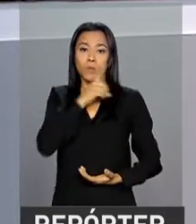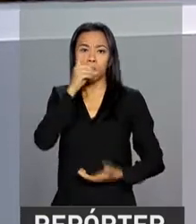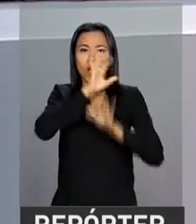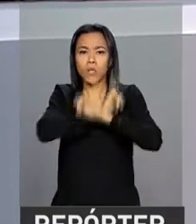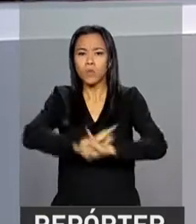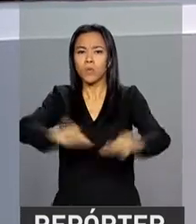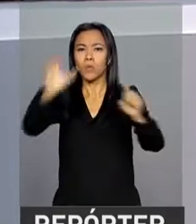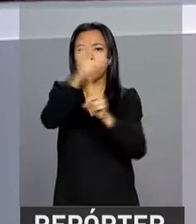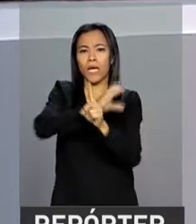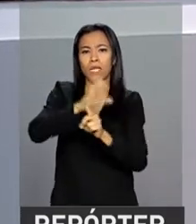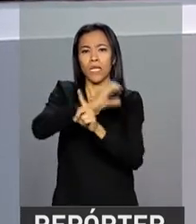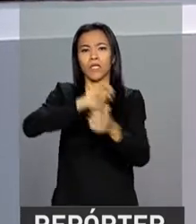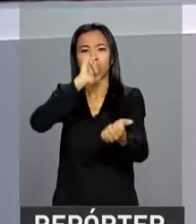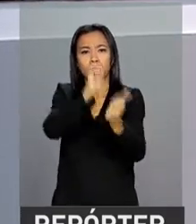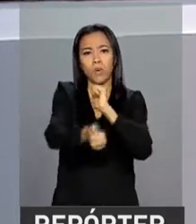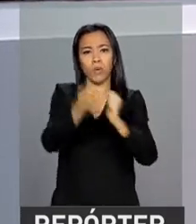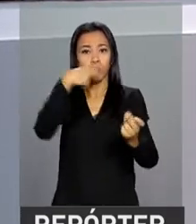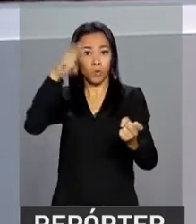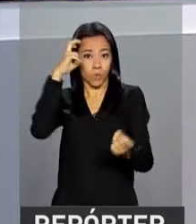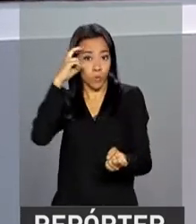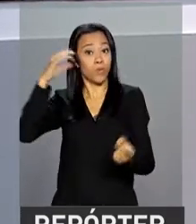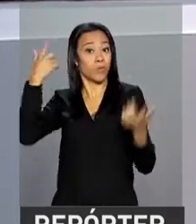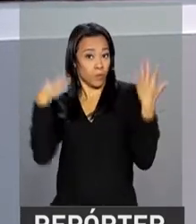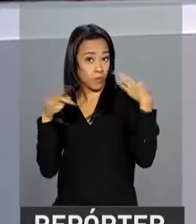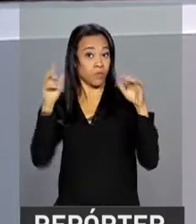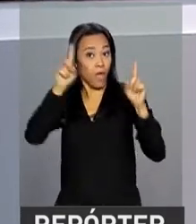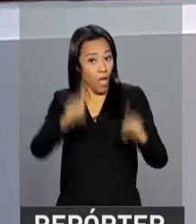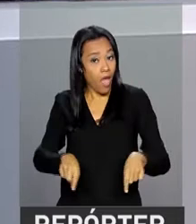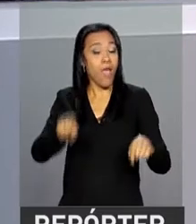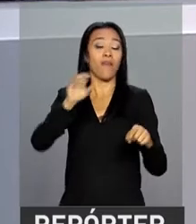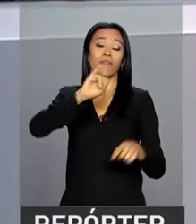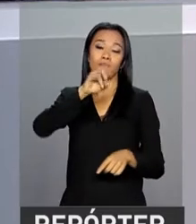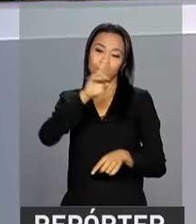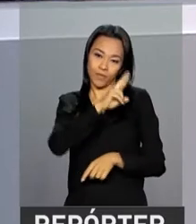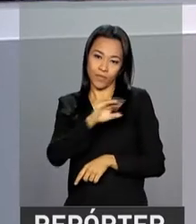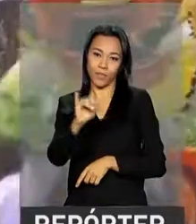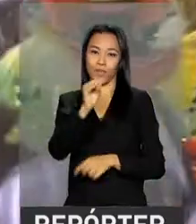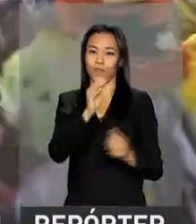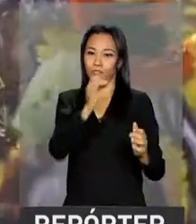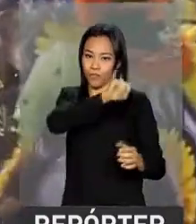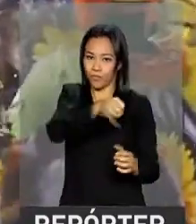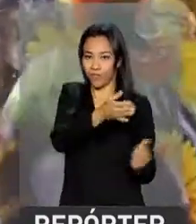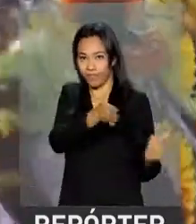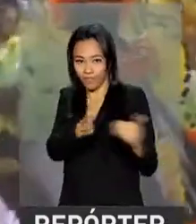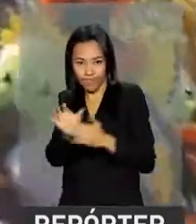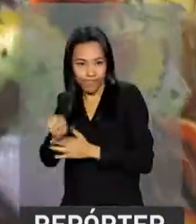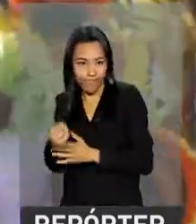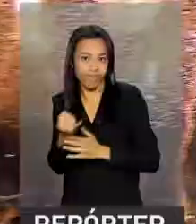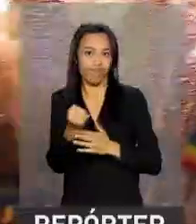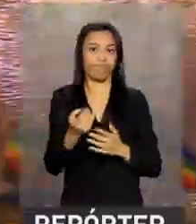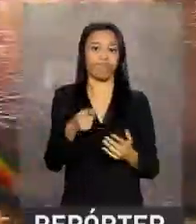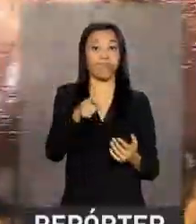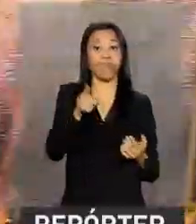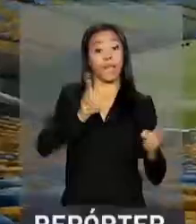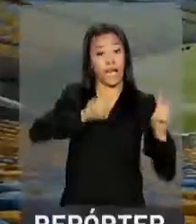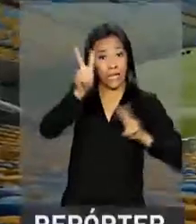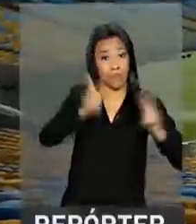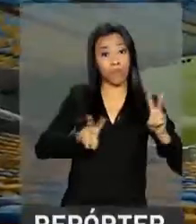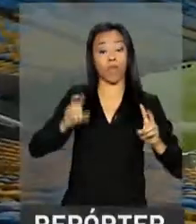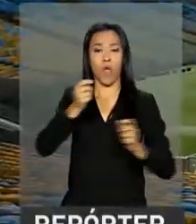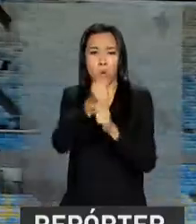de cultura esporte e turismo é o rio de janeiro a janeiro carnaval réveillon